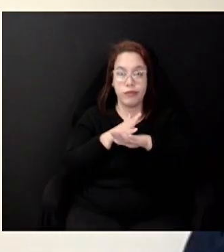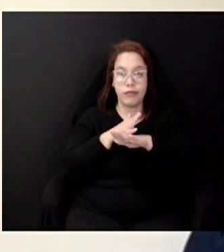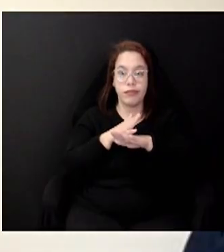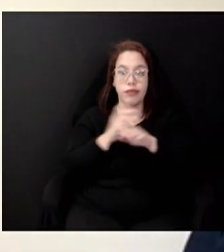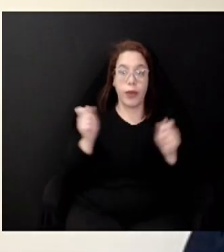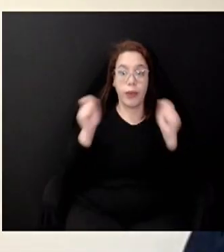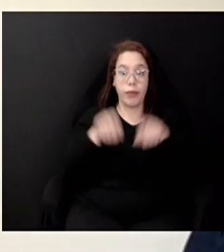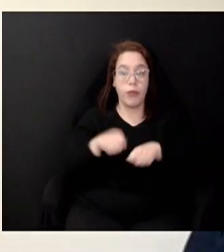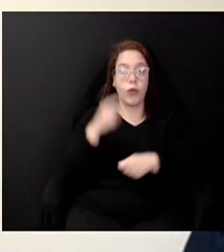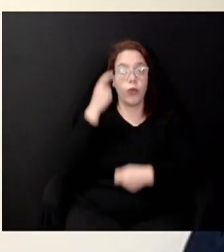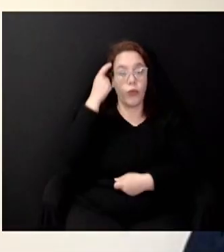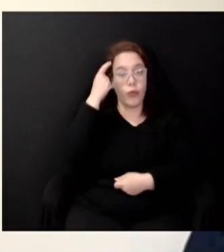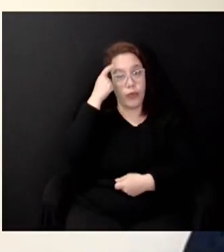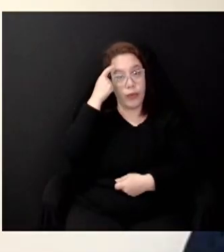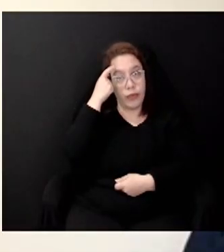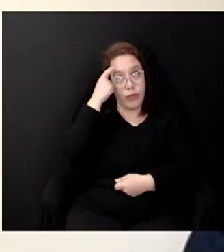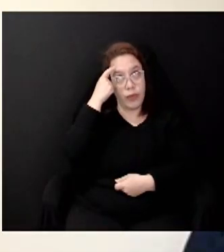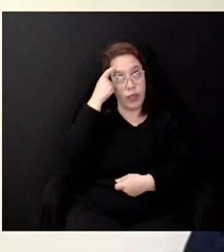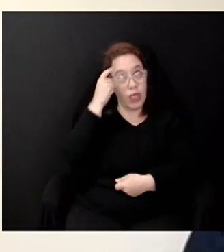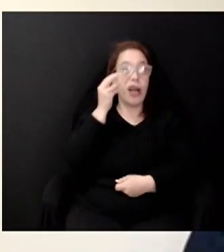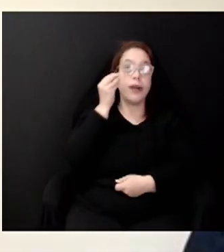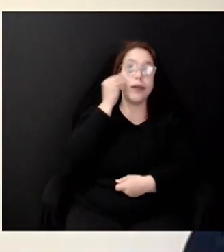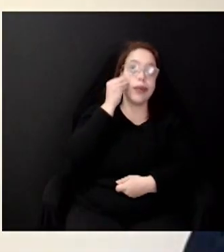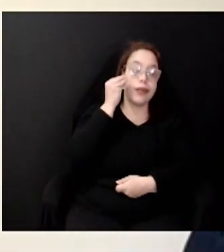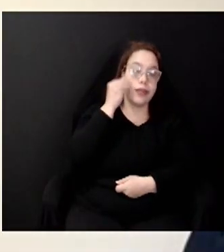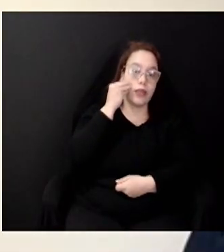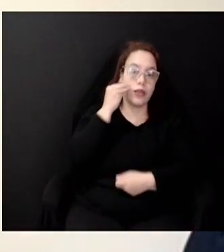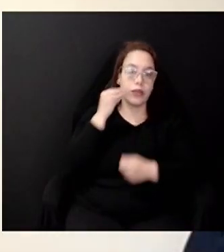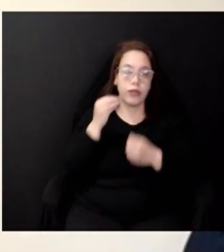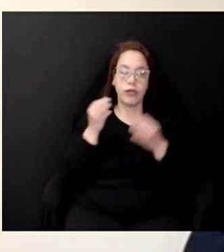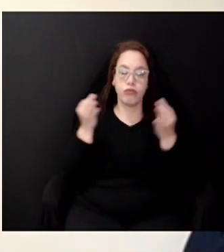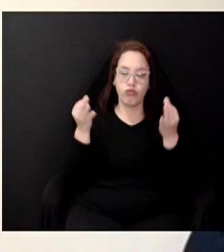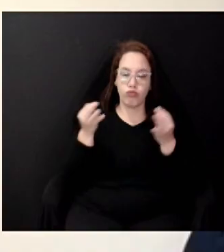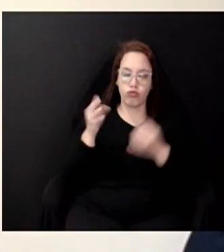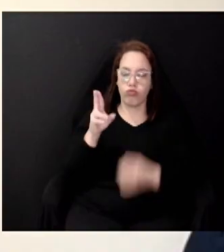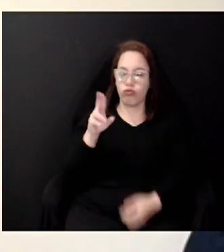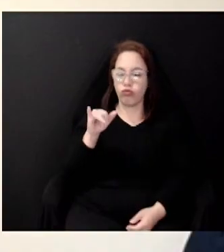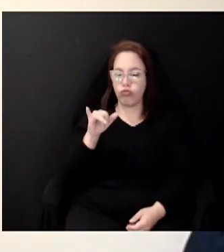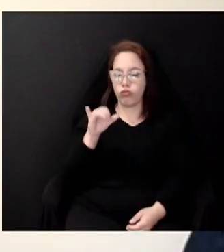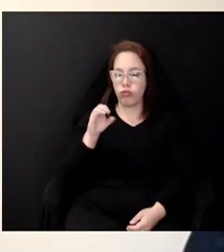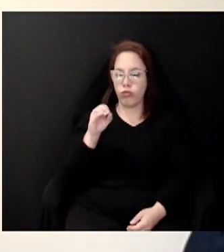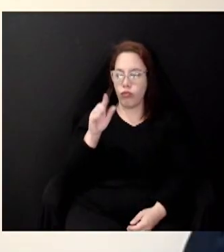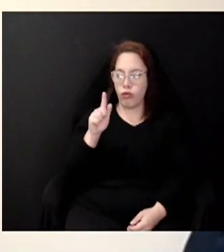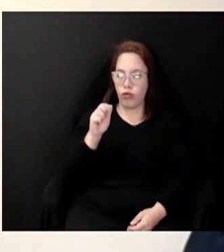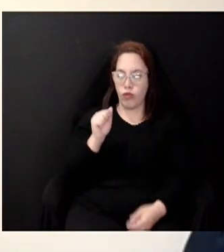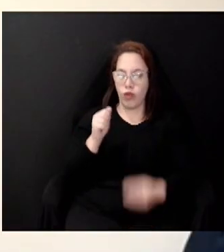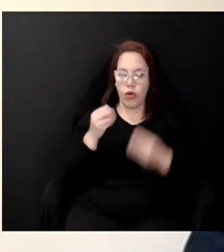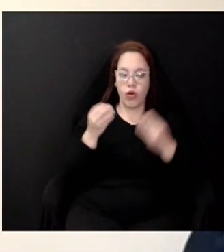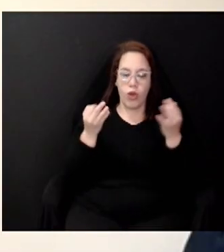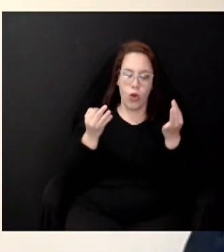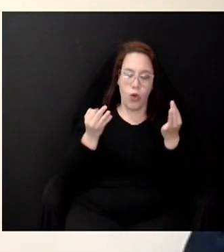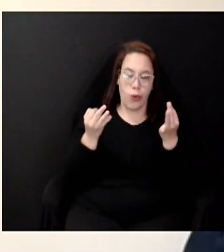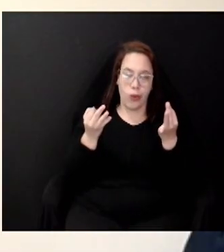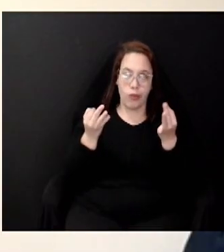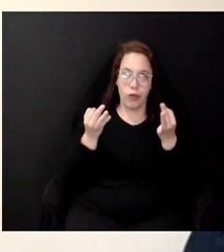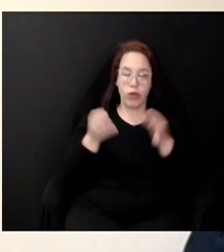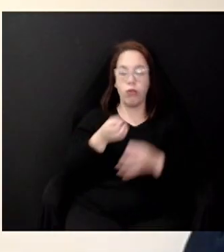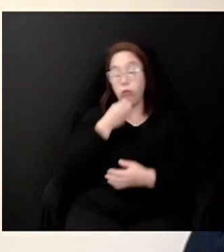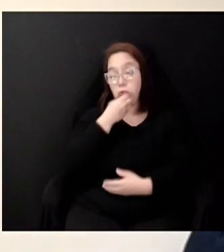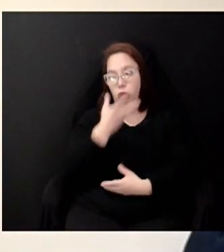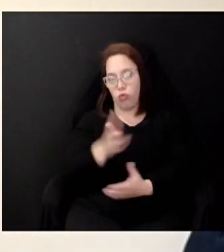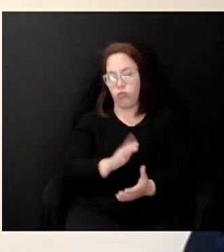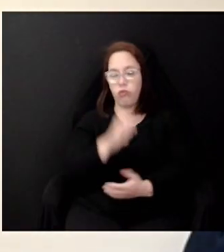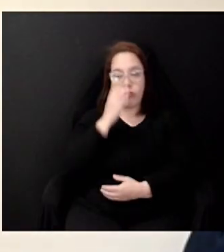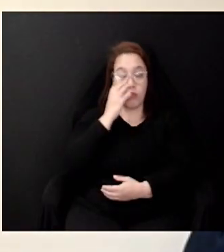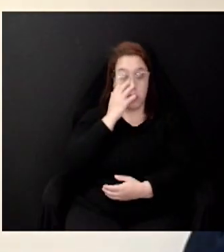esse exercício. Meditação, yoga também é muito voltado para isso, né? E